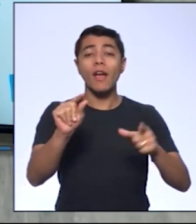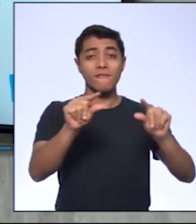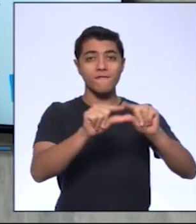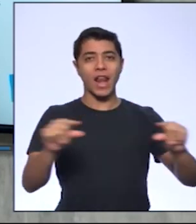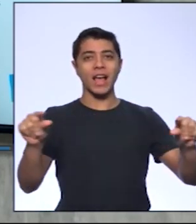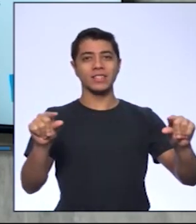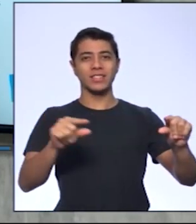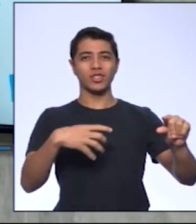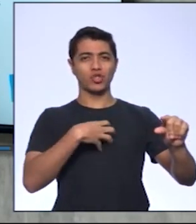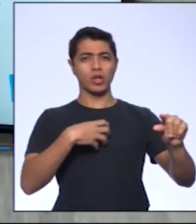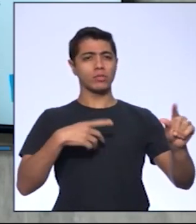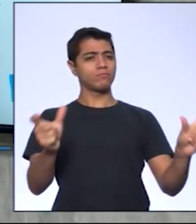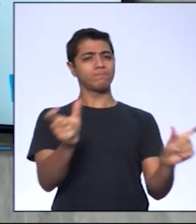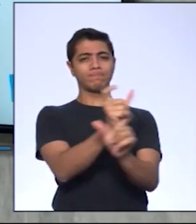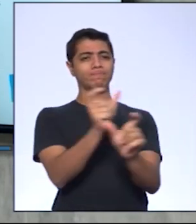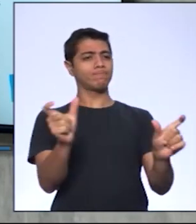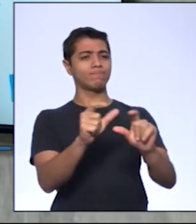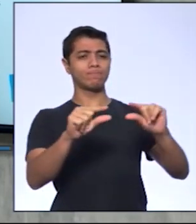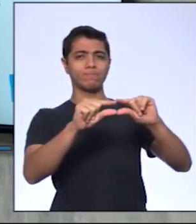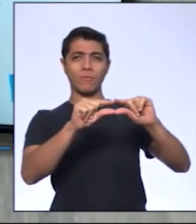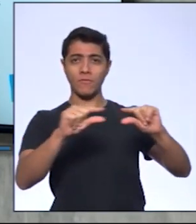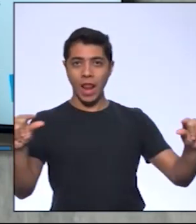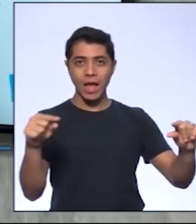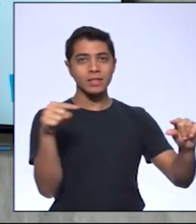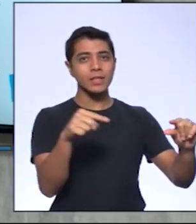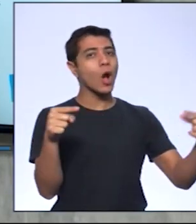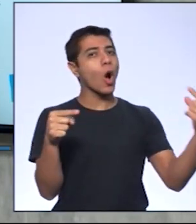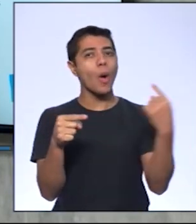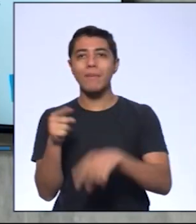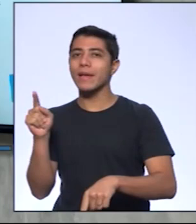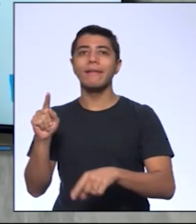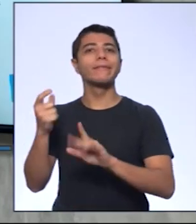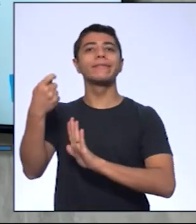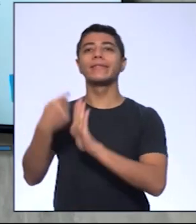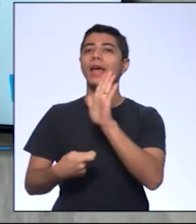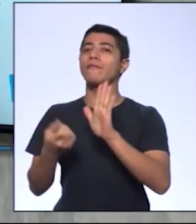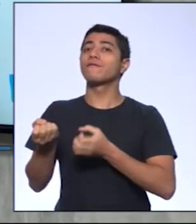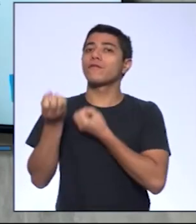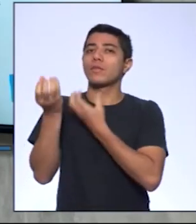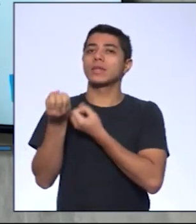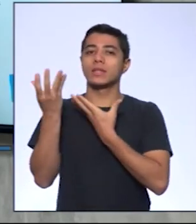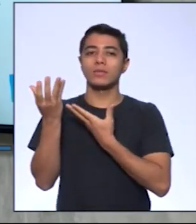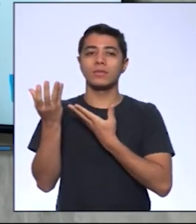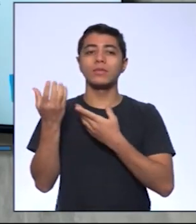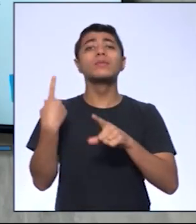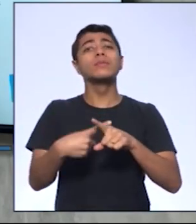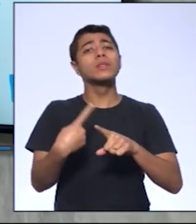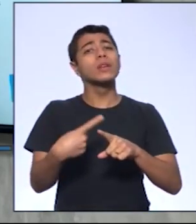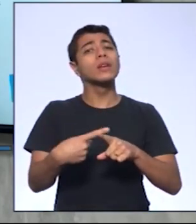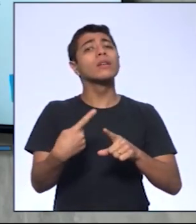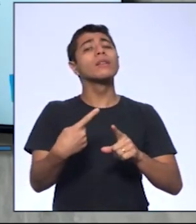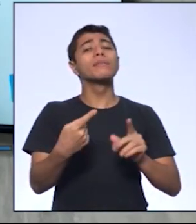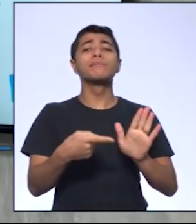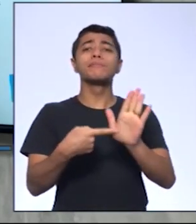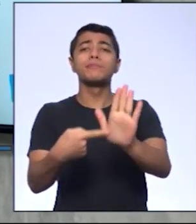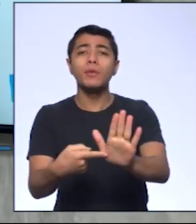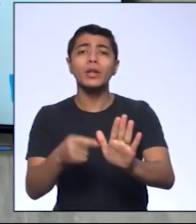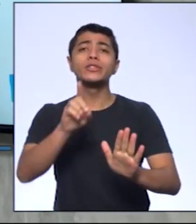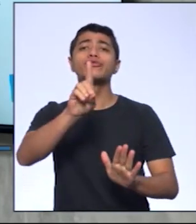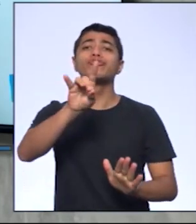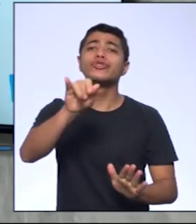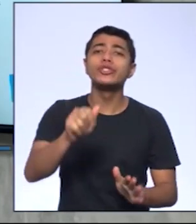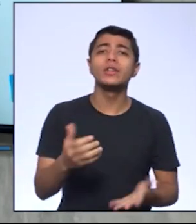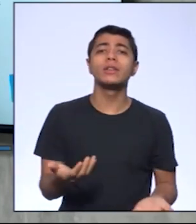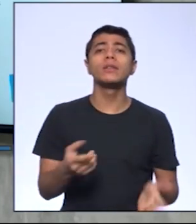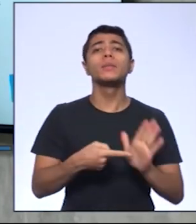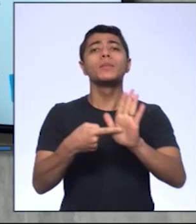com a informação original do texto. Então ele traz datas, ele traz informações, ele traz palavras, ele faz